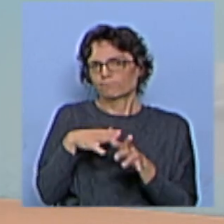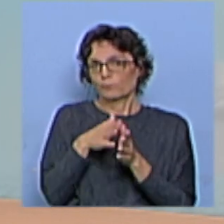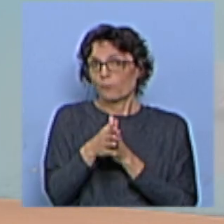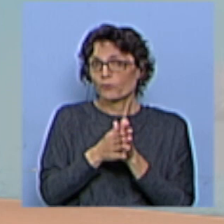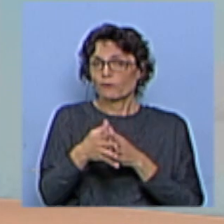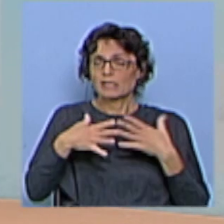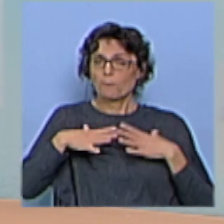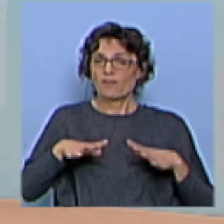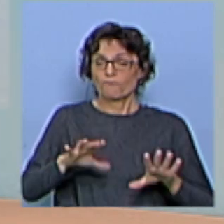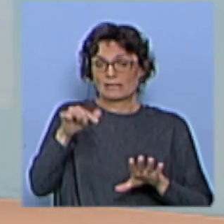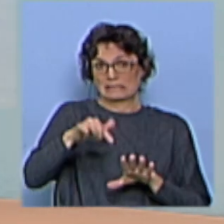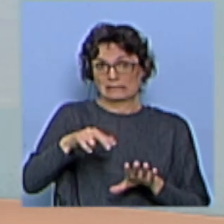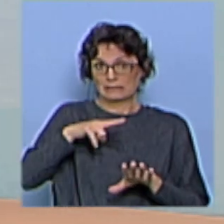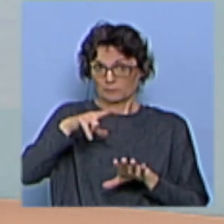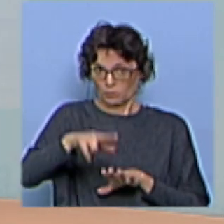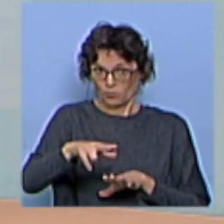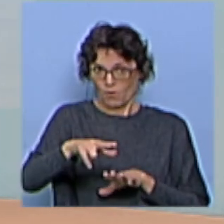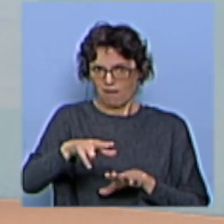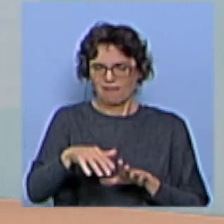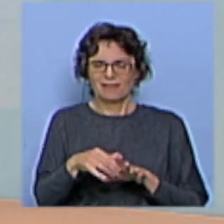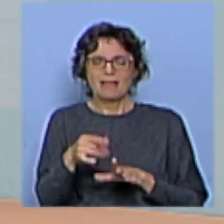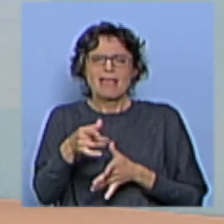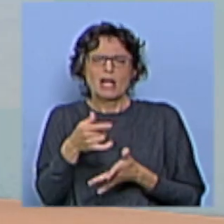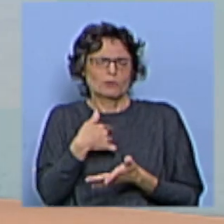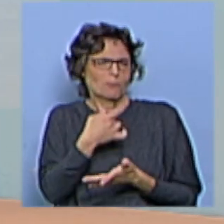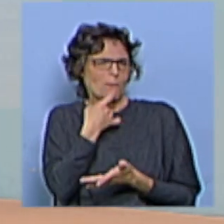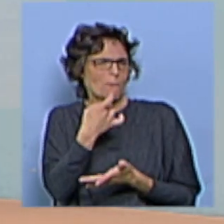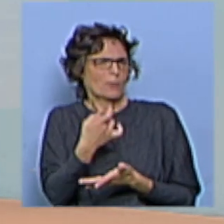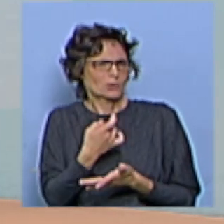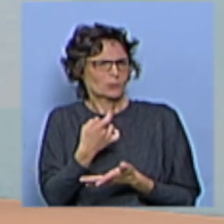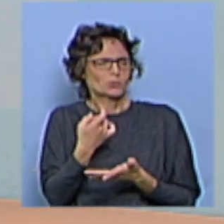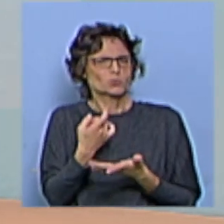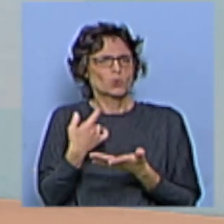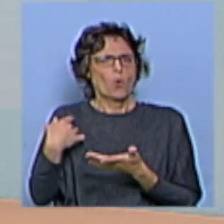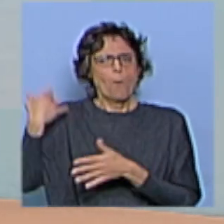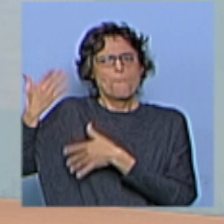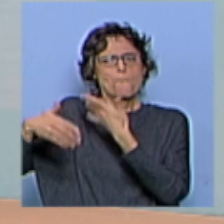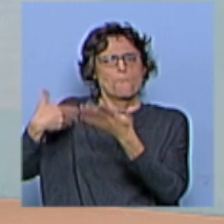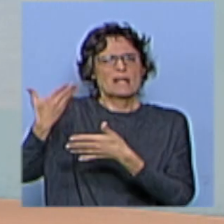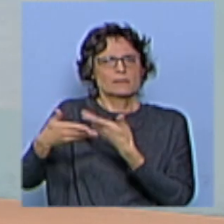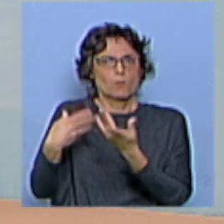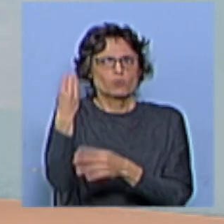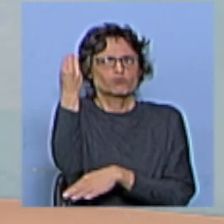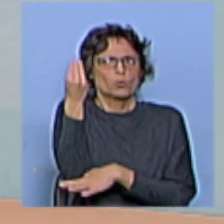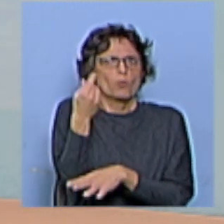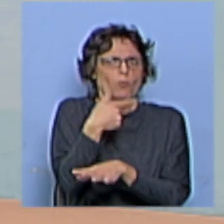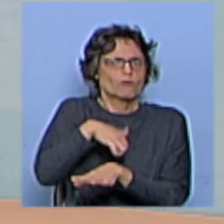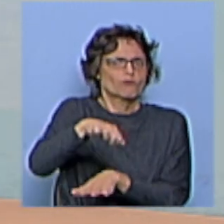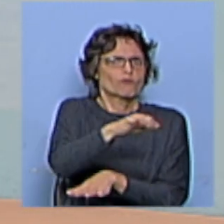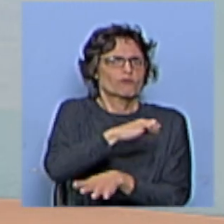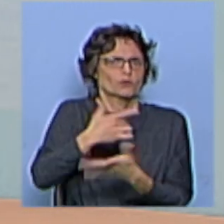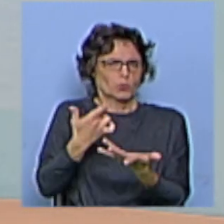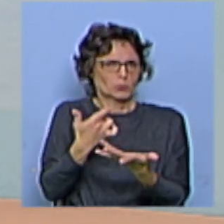pergunto, o nosso património está preparado para receber os portugueses? Os portugueses têm muito ainda a descobrir dentro do seu